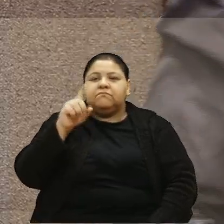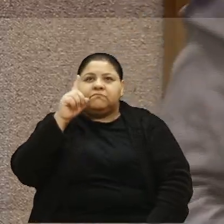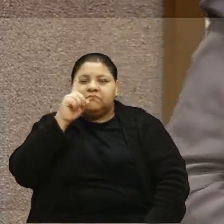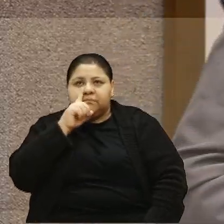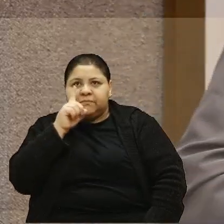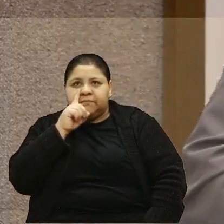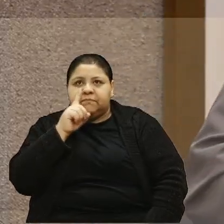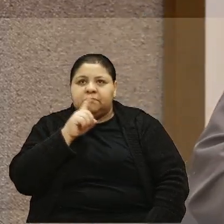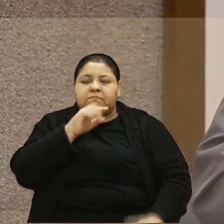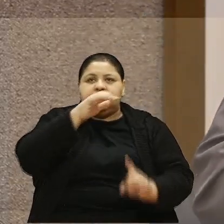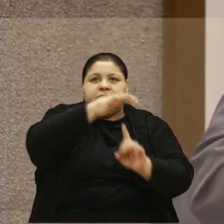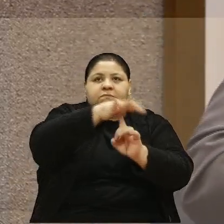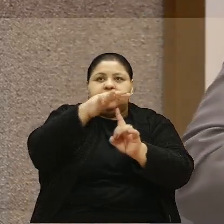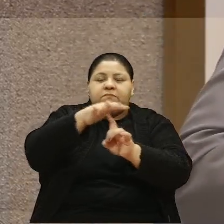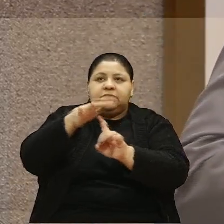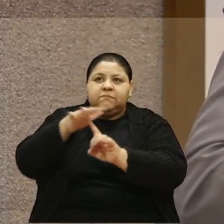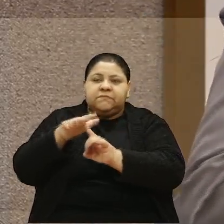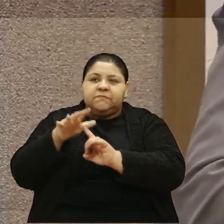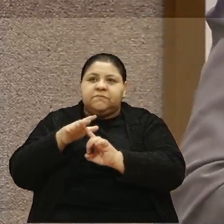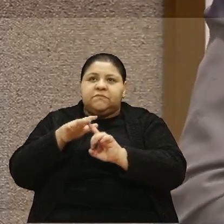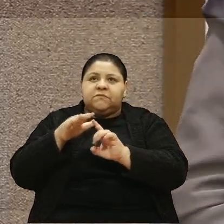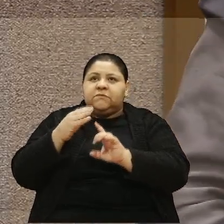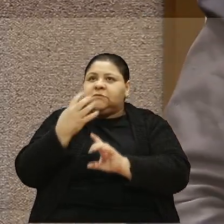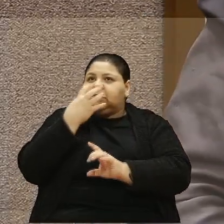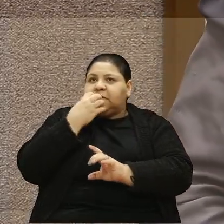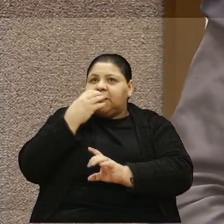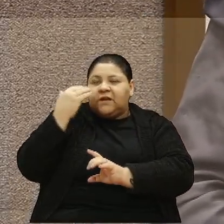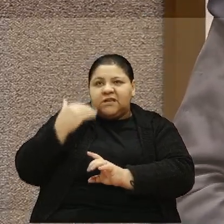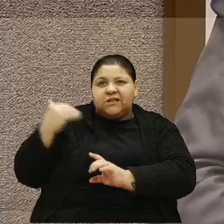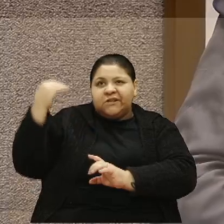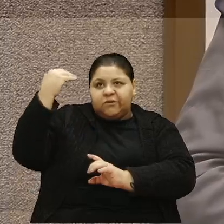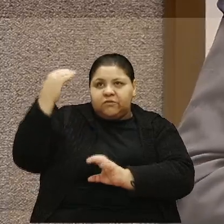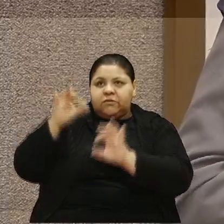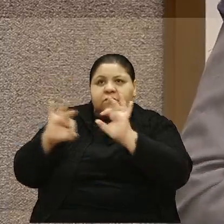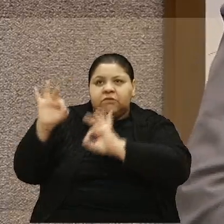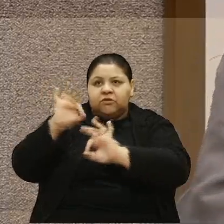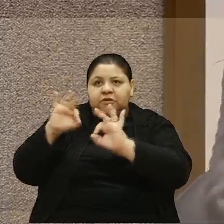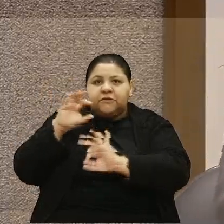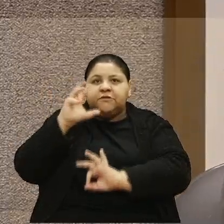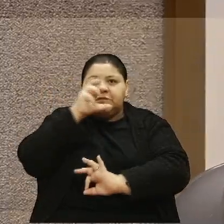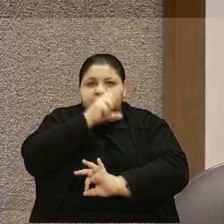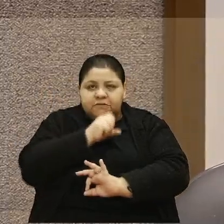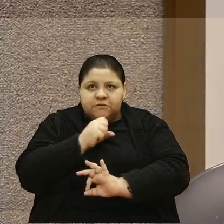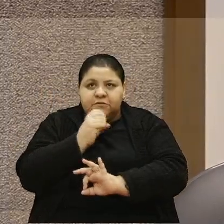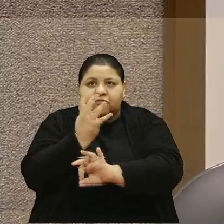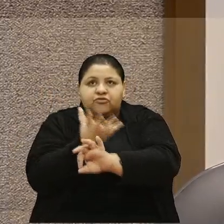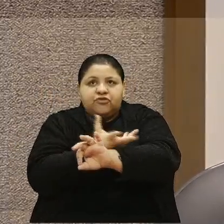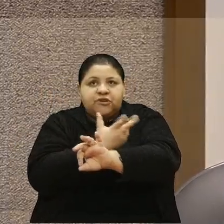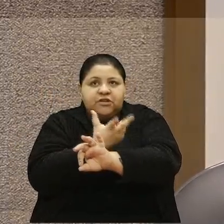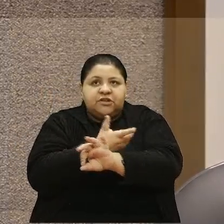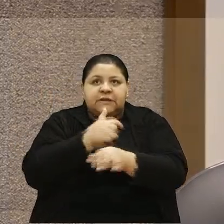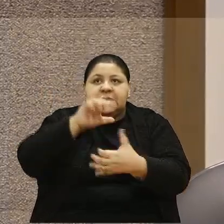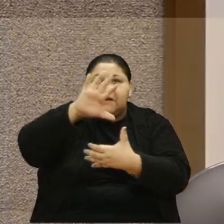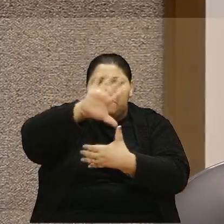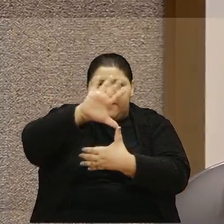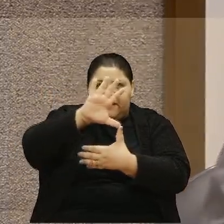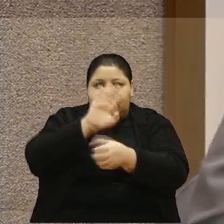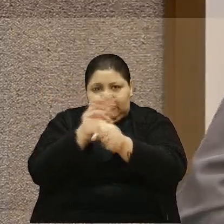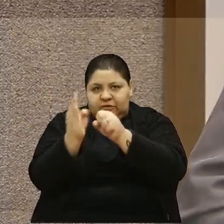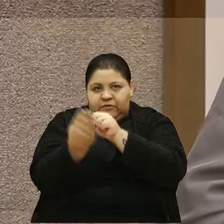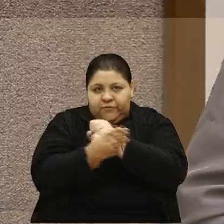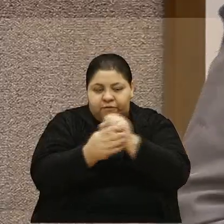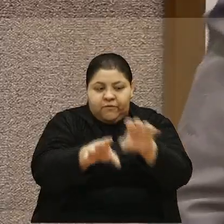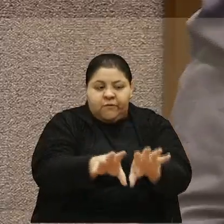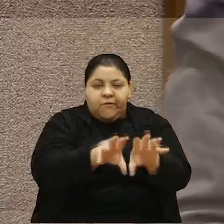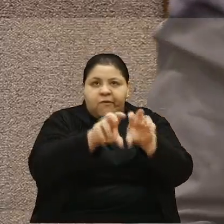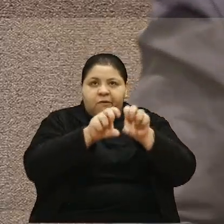de adoção de cães adultos que organizamos sábado lá no Jardim América. Adotar